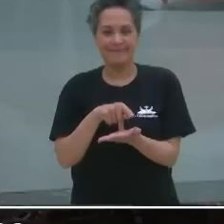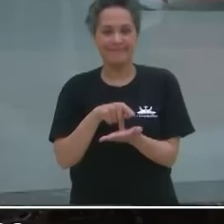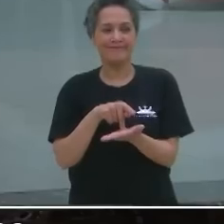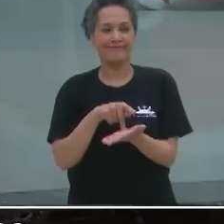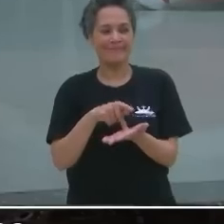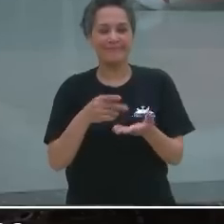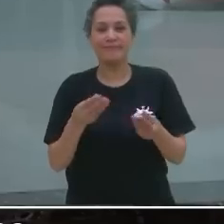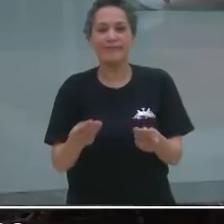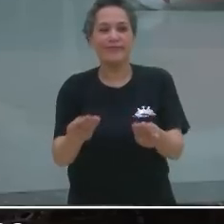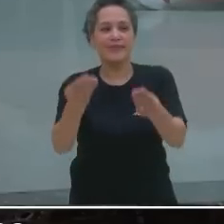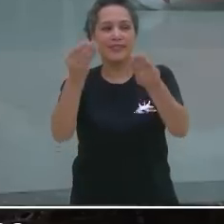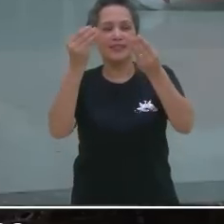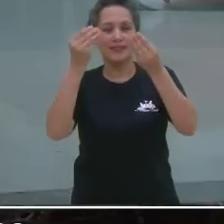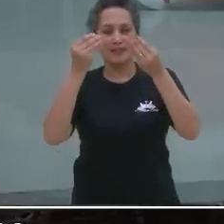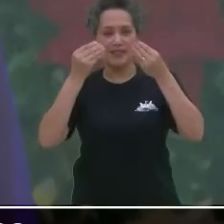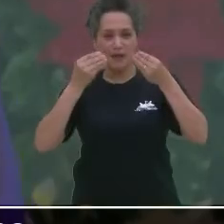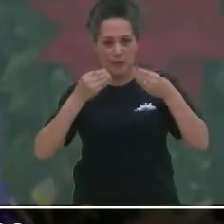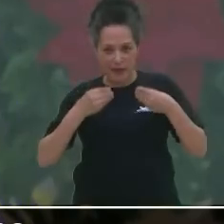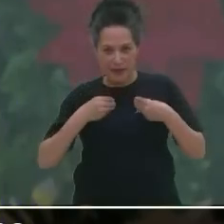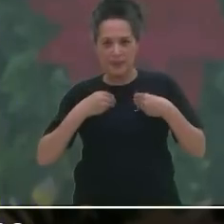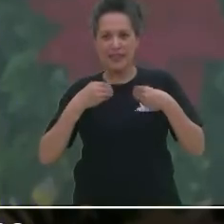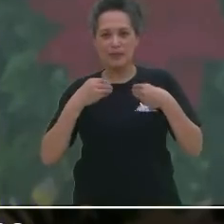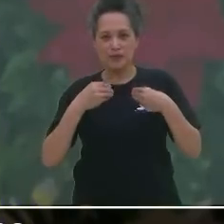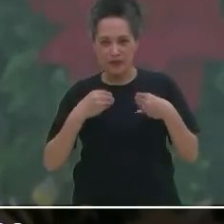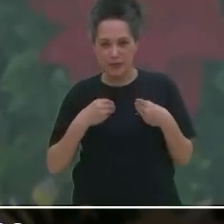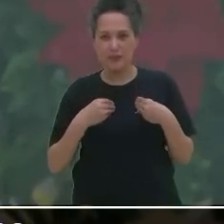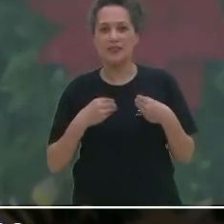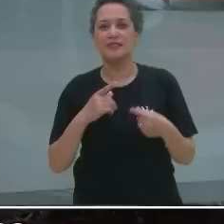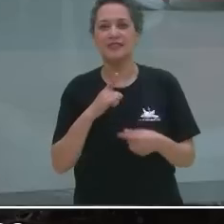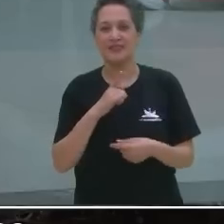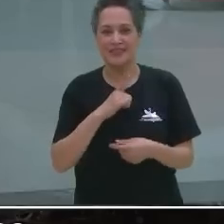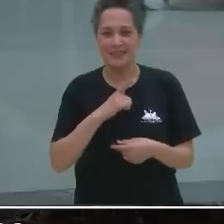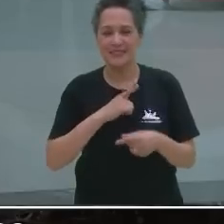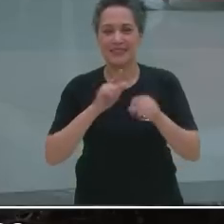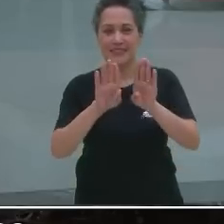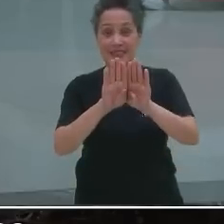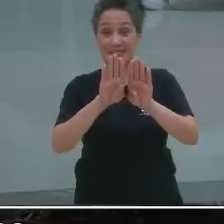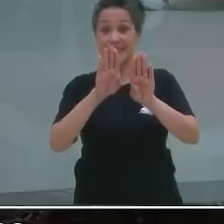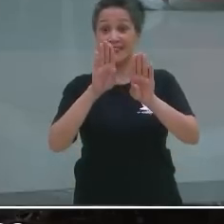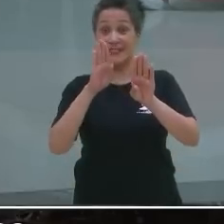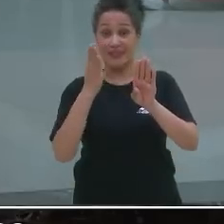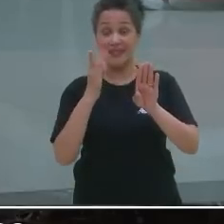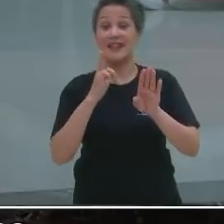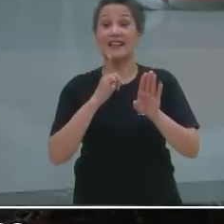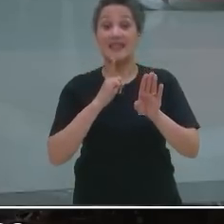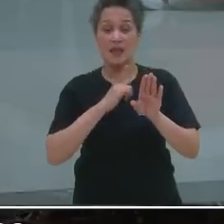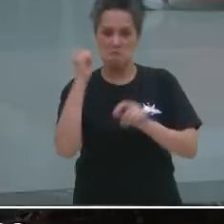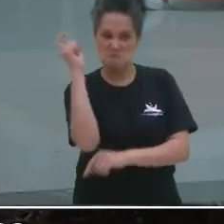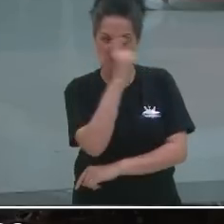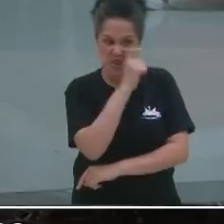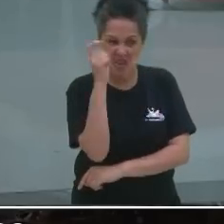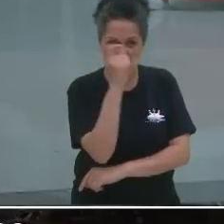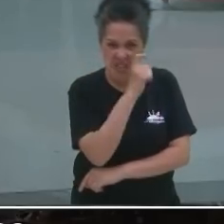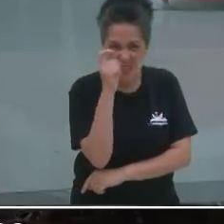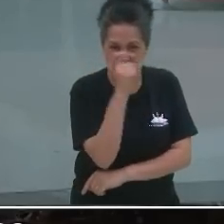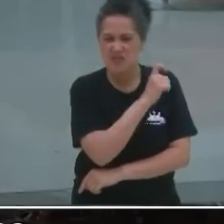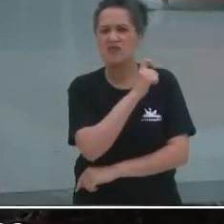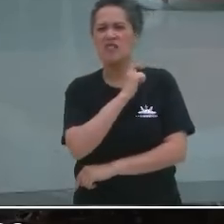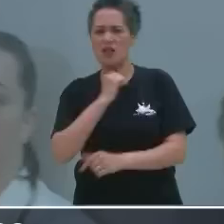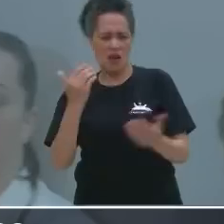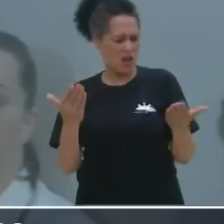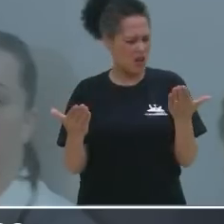lidar com a luz do dia sem falsidade, sem mentiras, sem brigas, sem